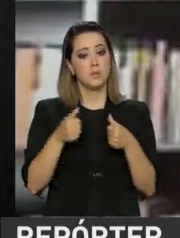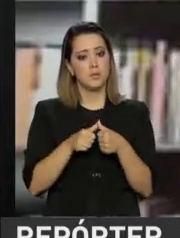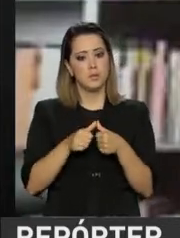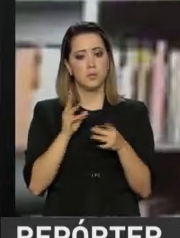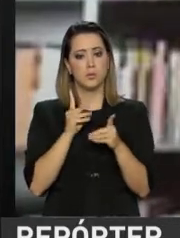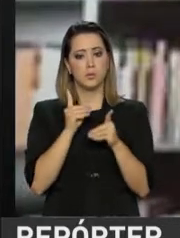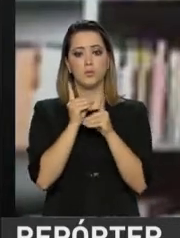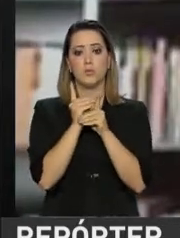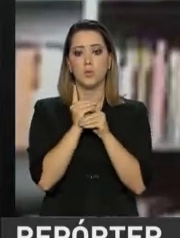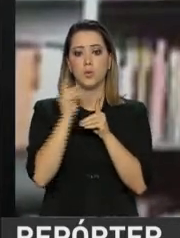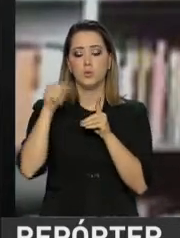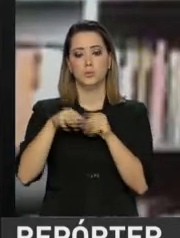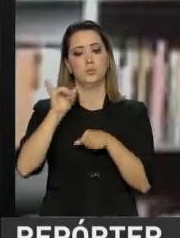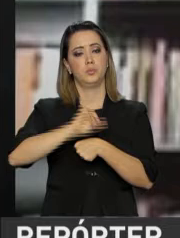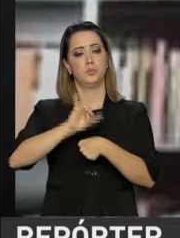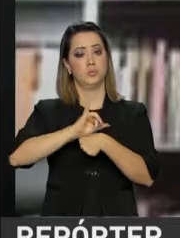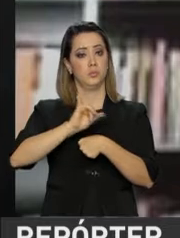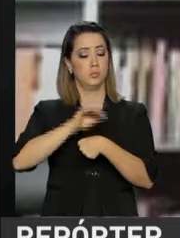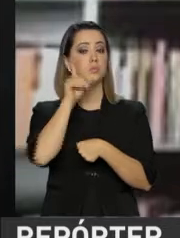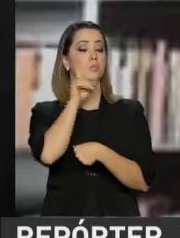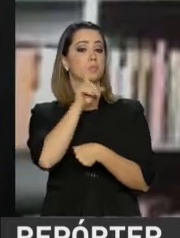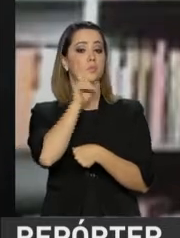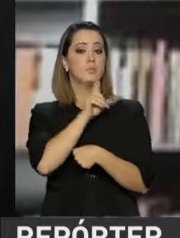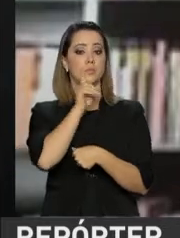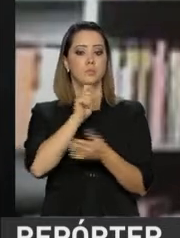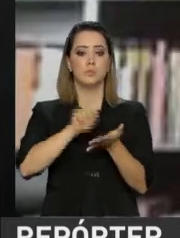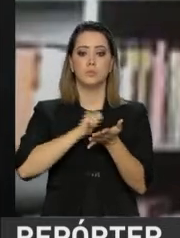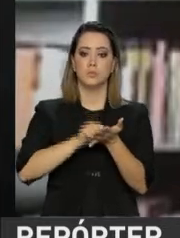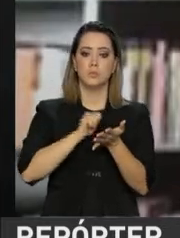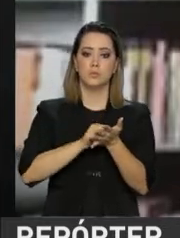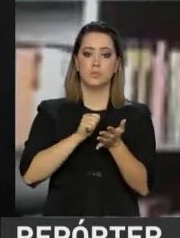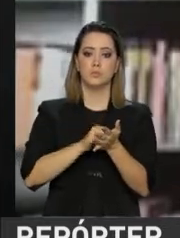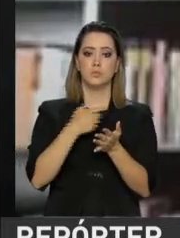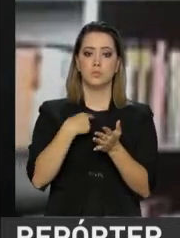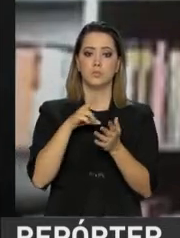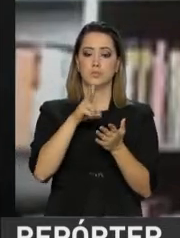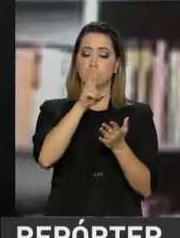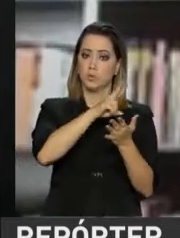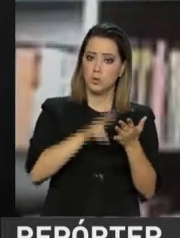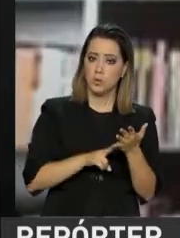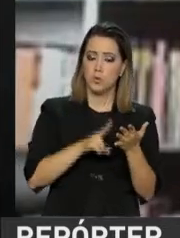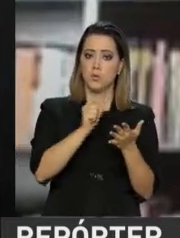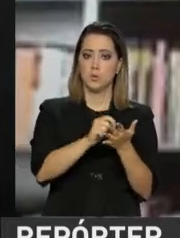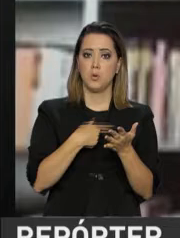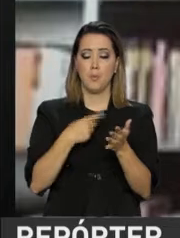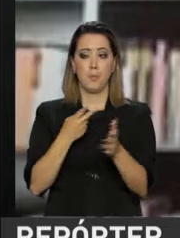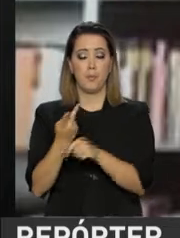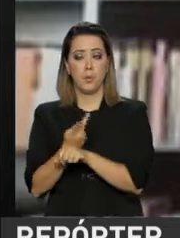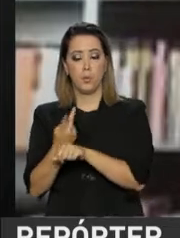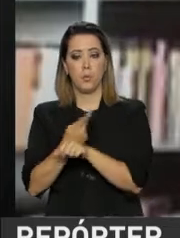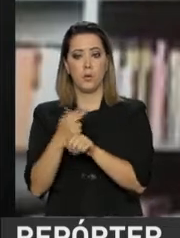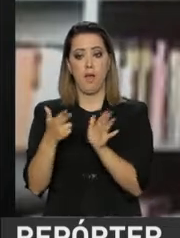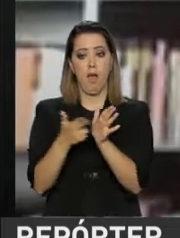aquele encontro ontem em washington ele assinou um memorando de cooperação para o rápido pagamento de armas culpado ciência no brasil